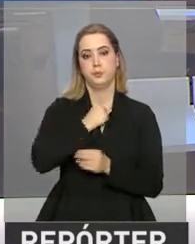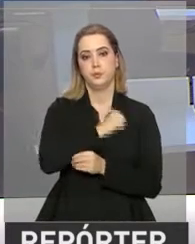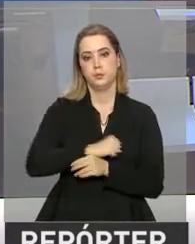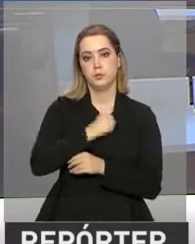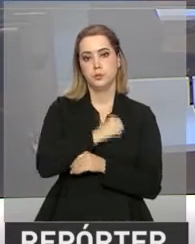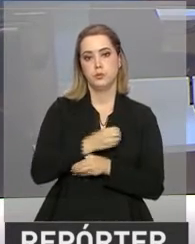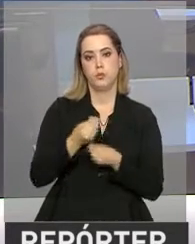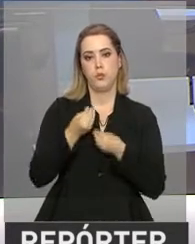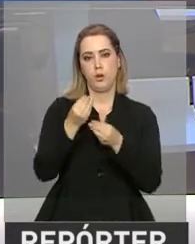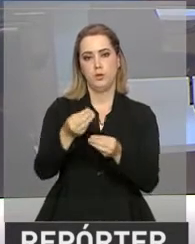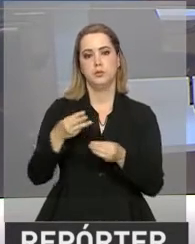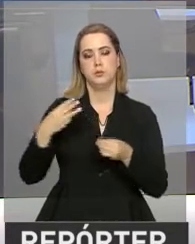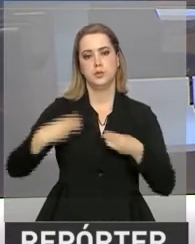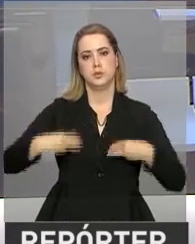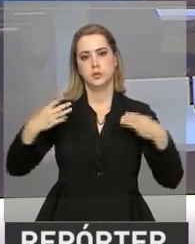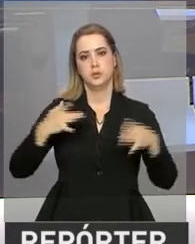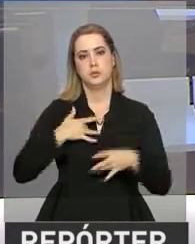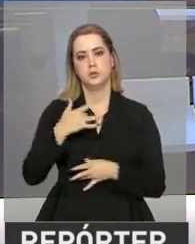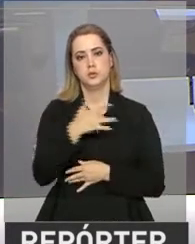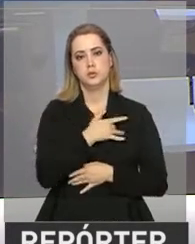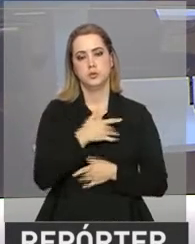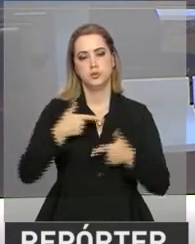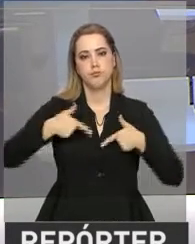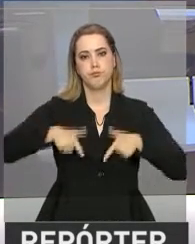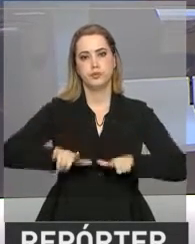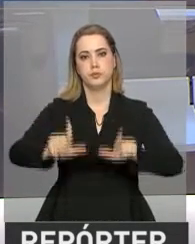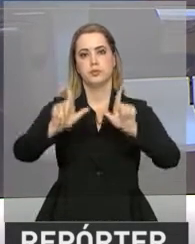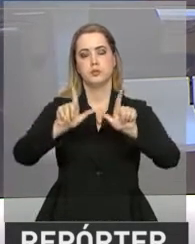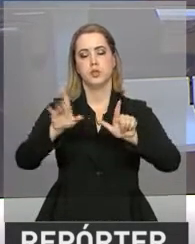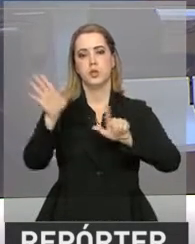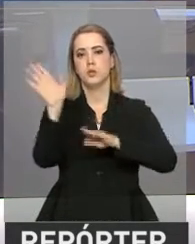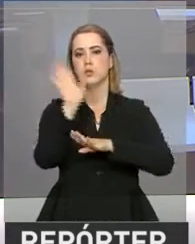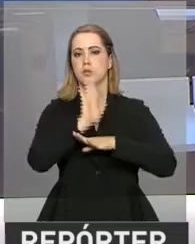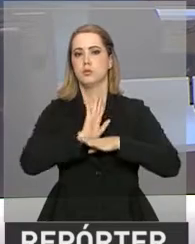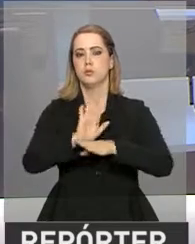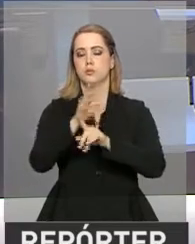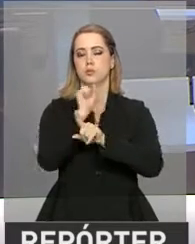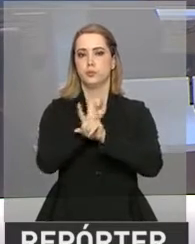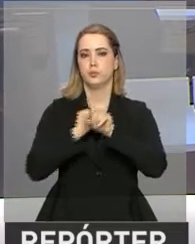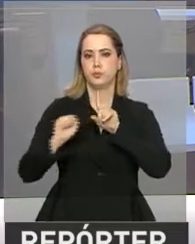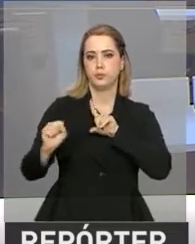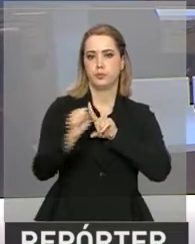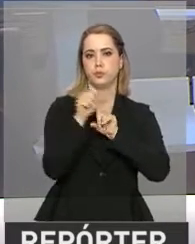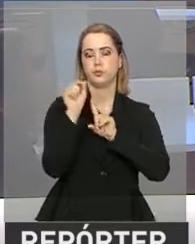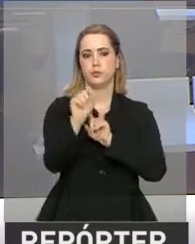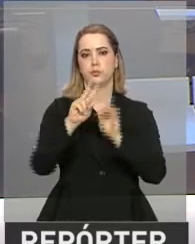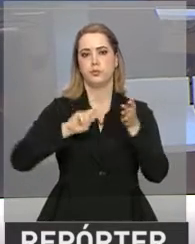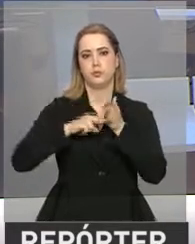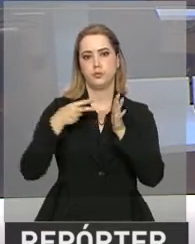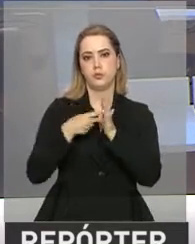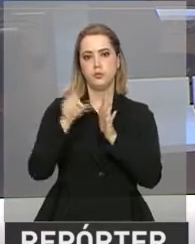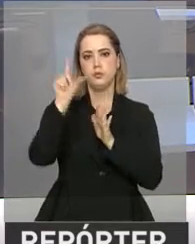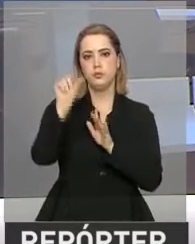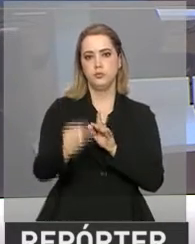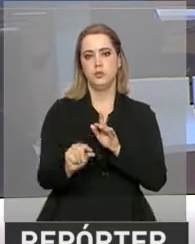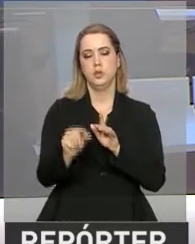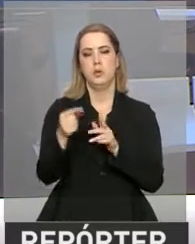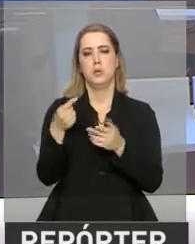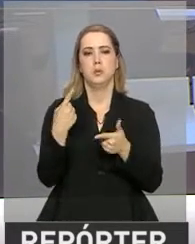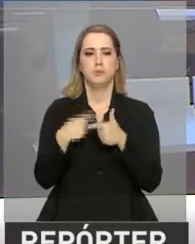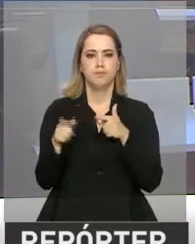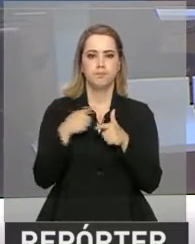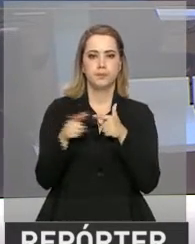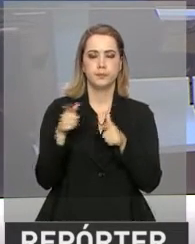do Ministério da Saúde o certificado de entidade beneficente de assistência social. Isso significa menos burocracia na hora de